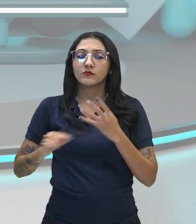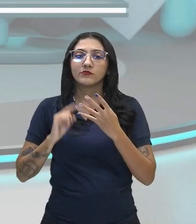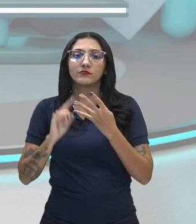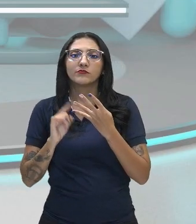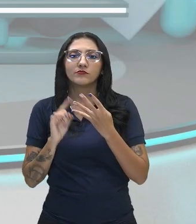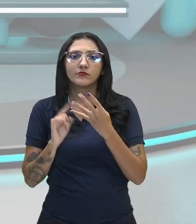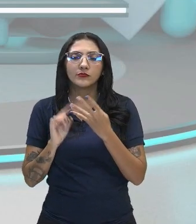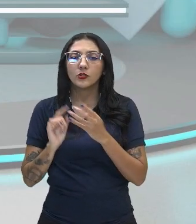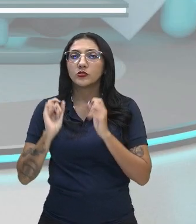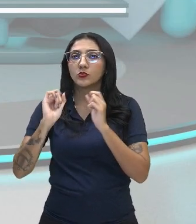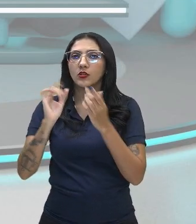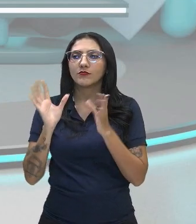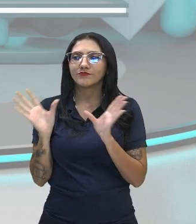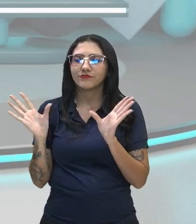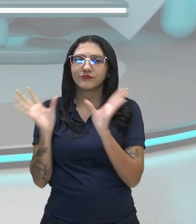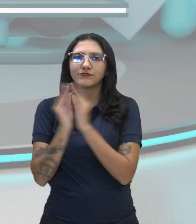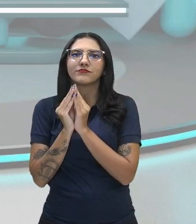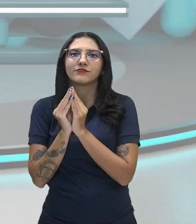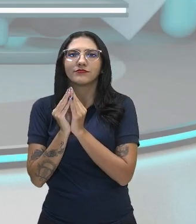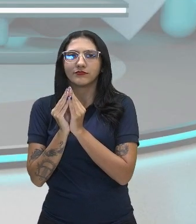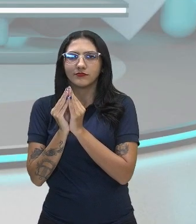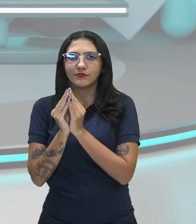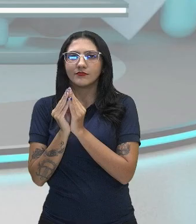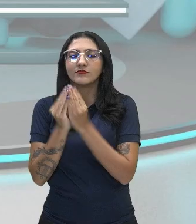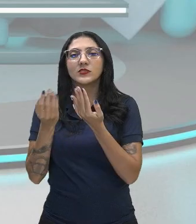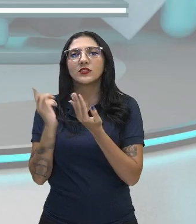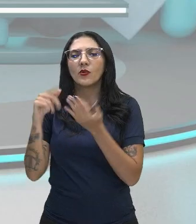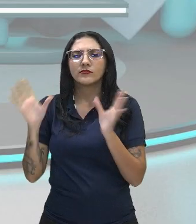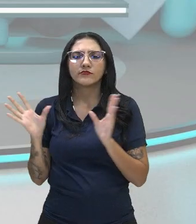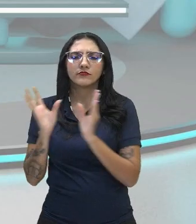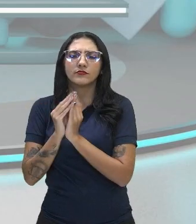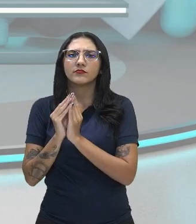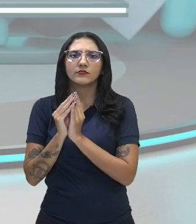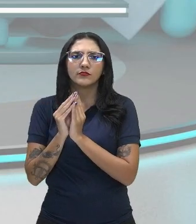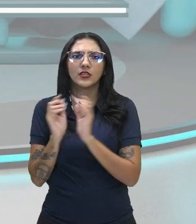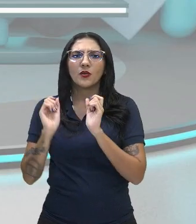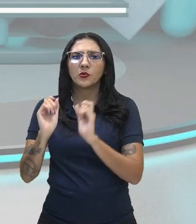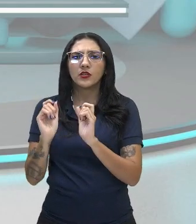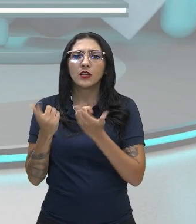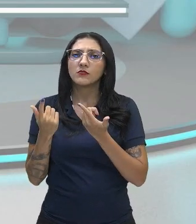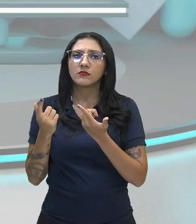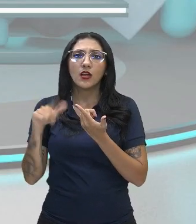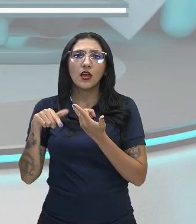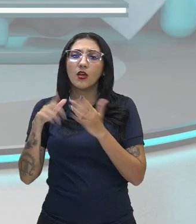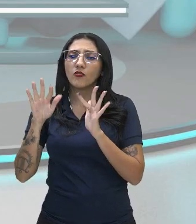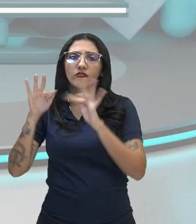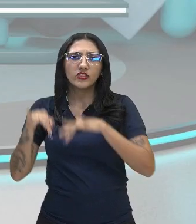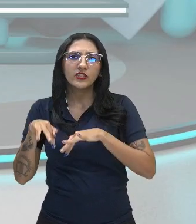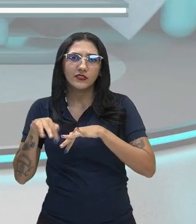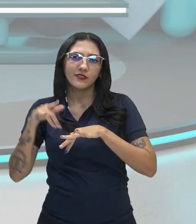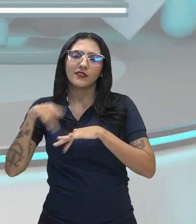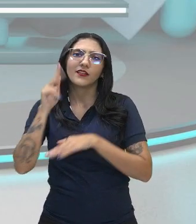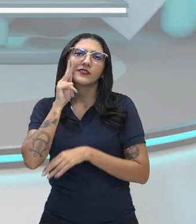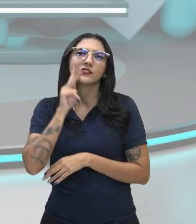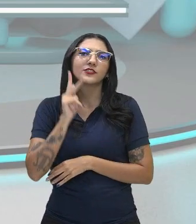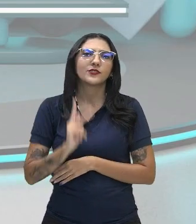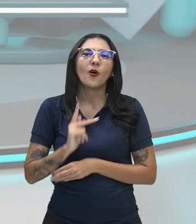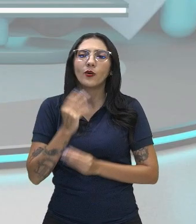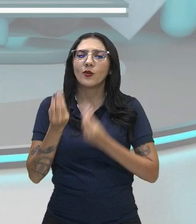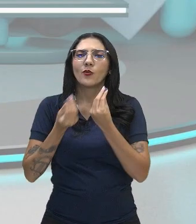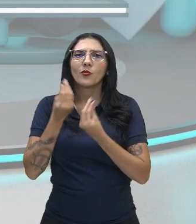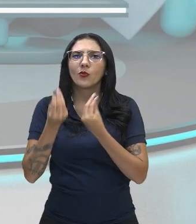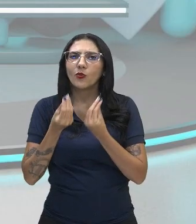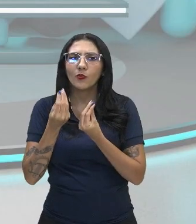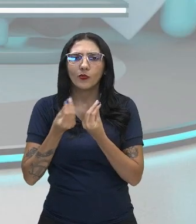o clímax, nós temos o desfecho. O desfecho é exatamente a conclusão da história, o final da